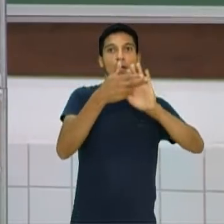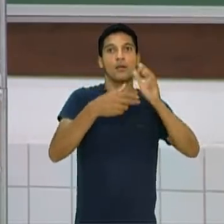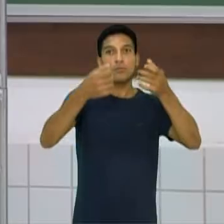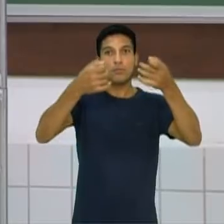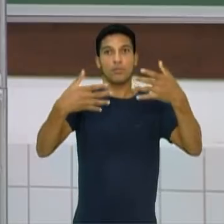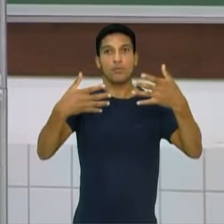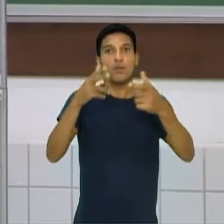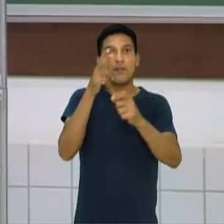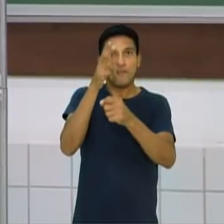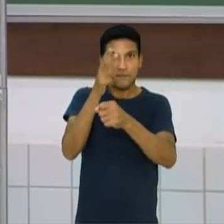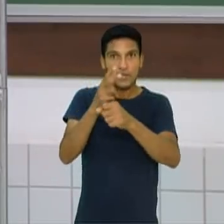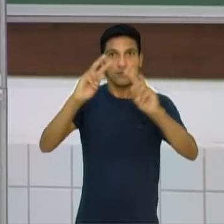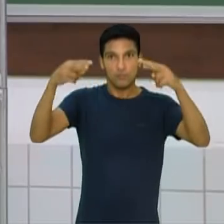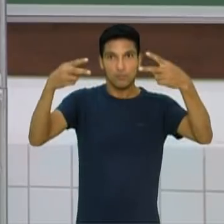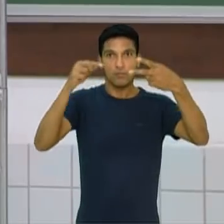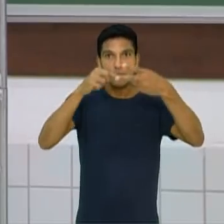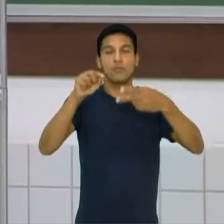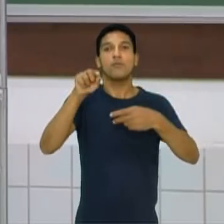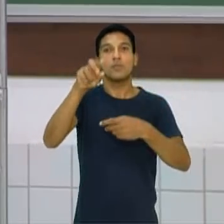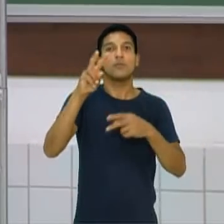vocês assistirem, porque eles